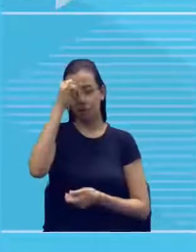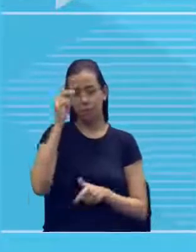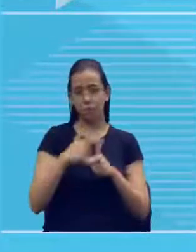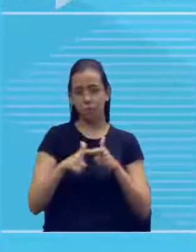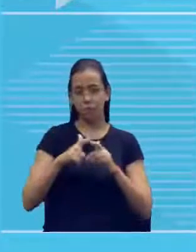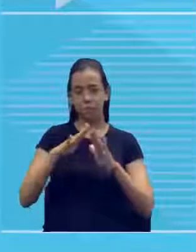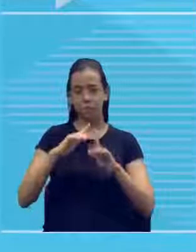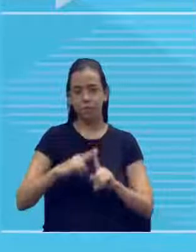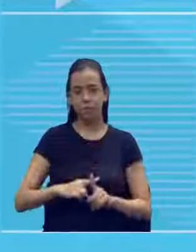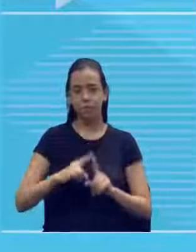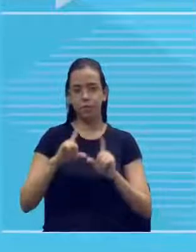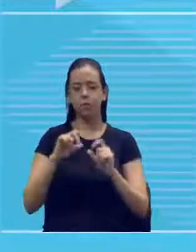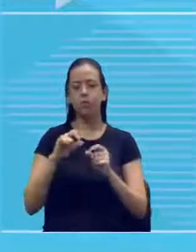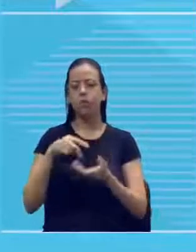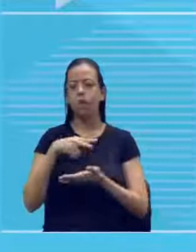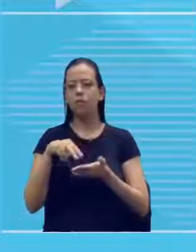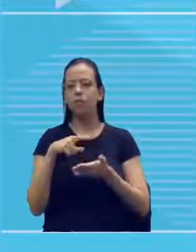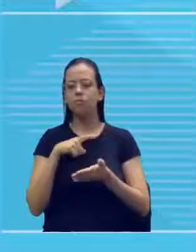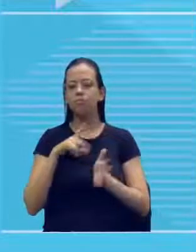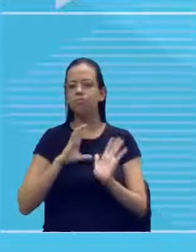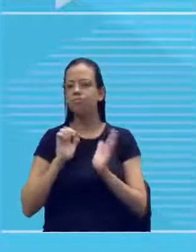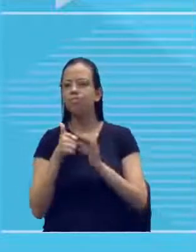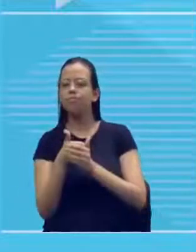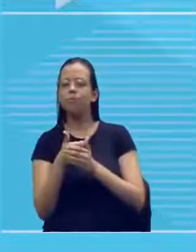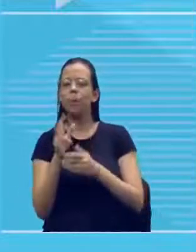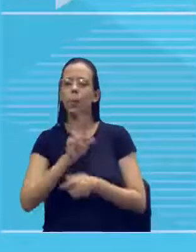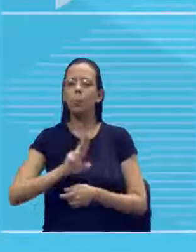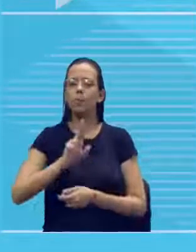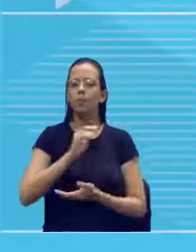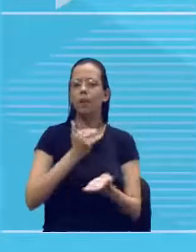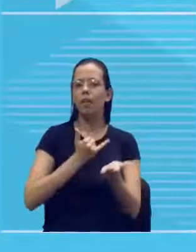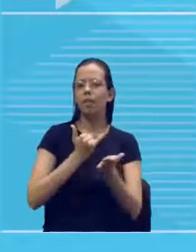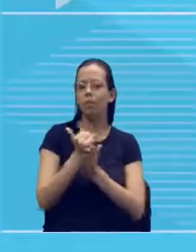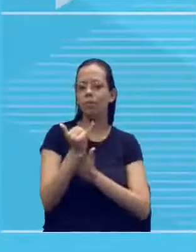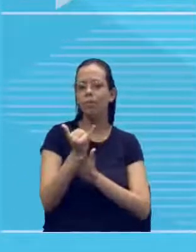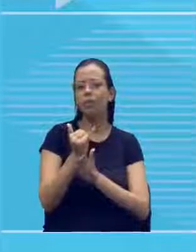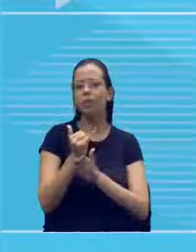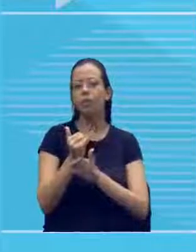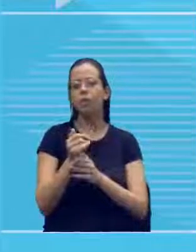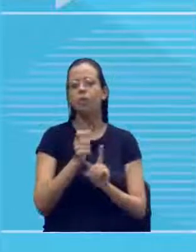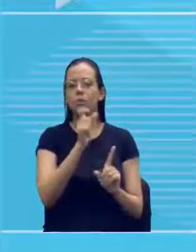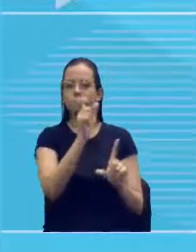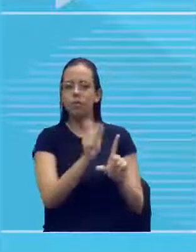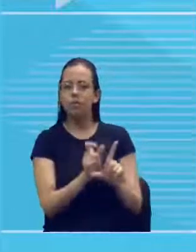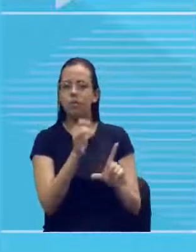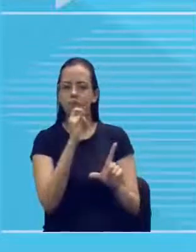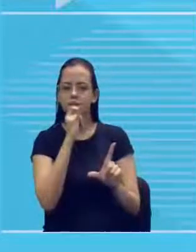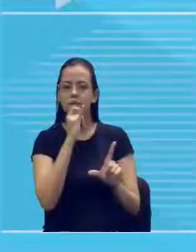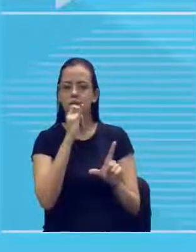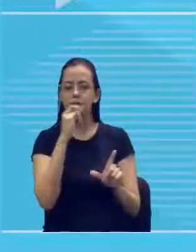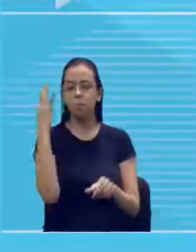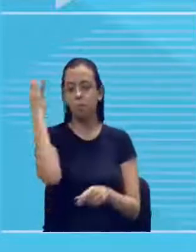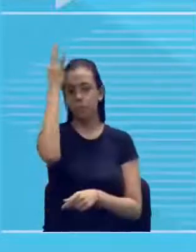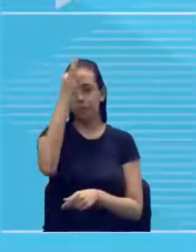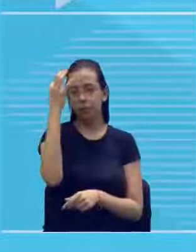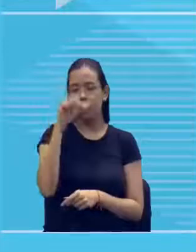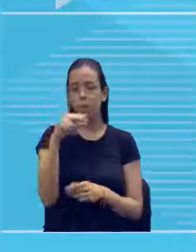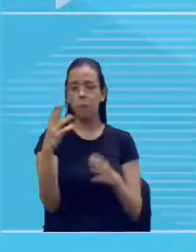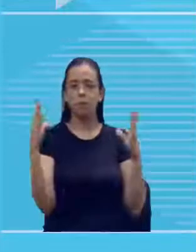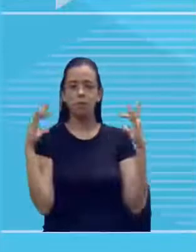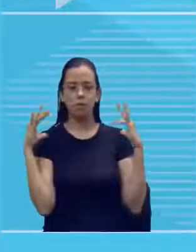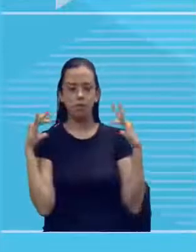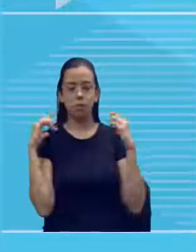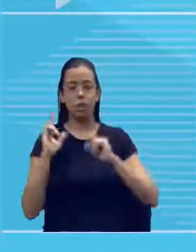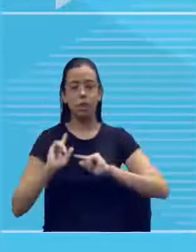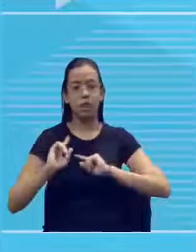essas danças eram camufladas com a introdução de personagens como anjos e santos. Posteriormente,